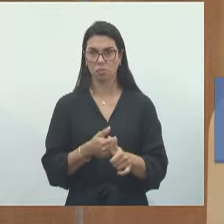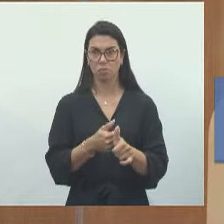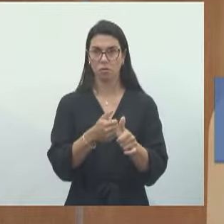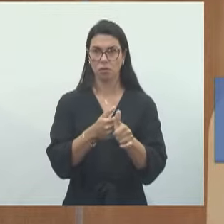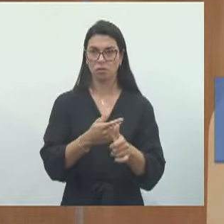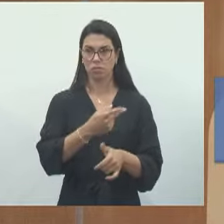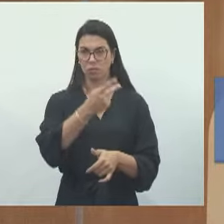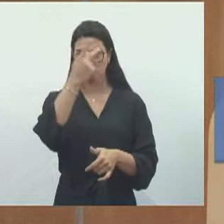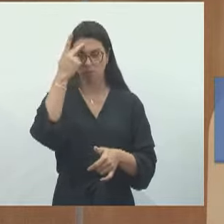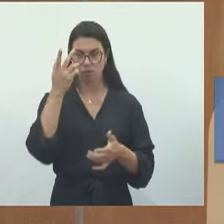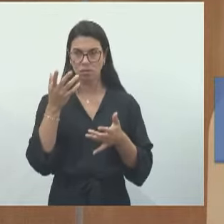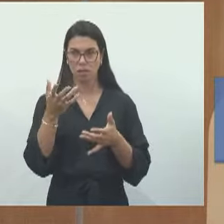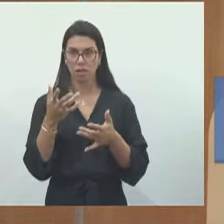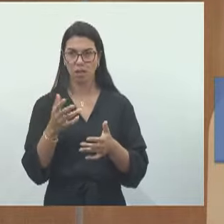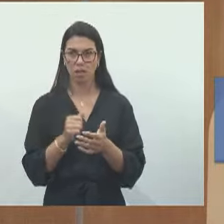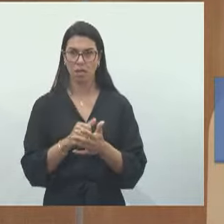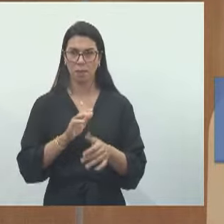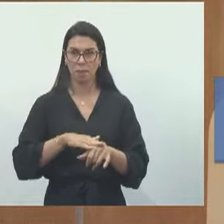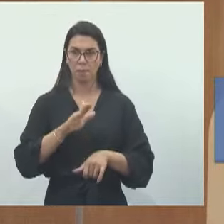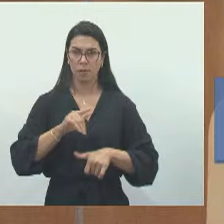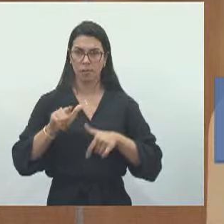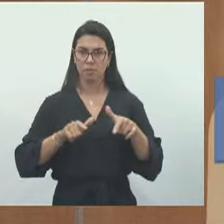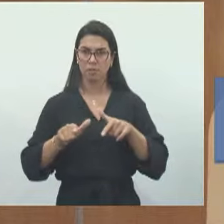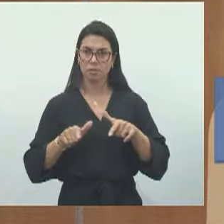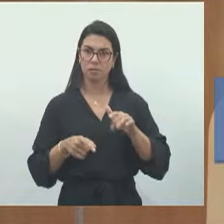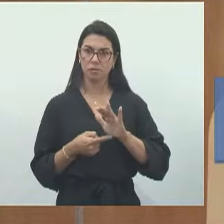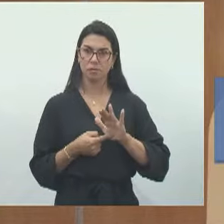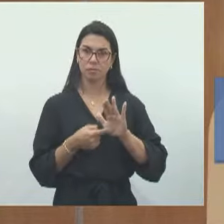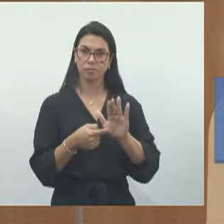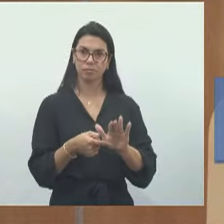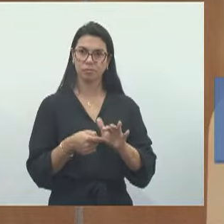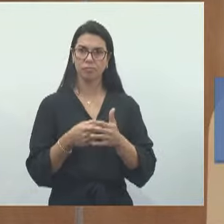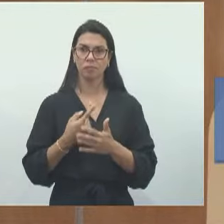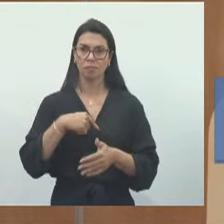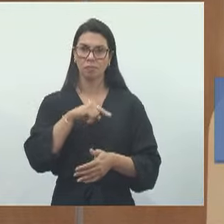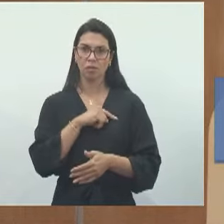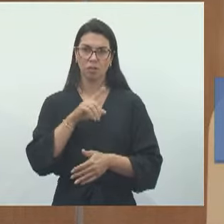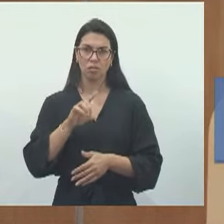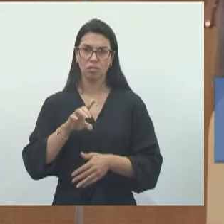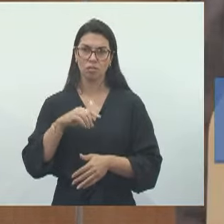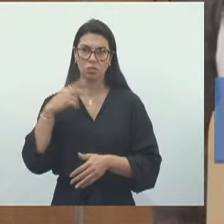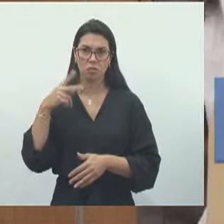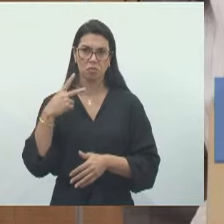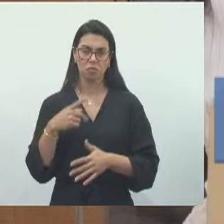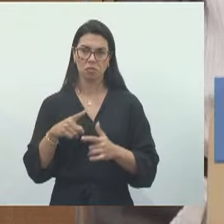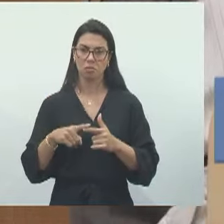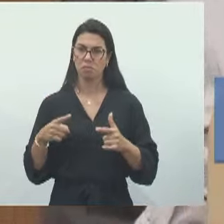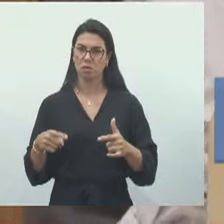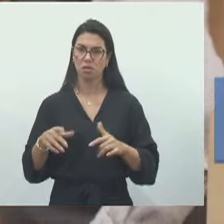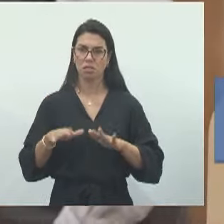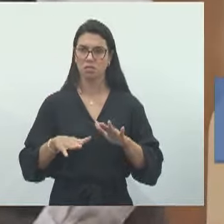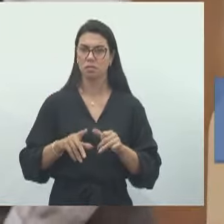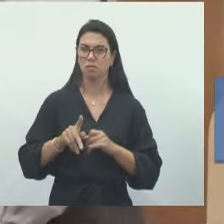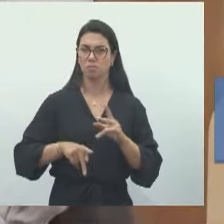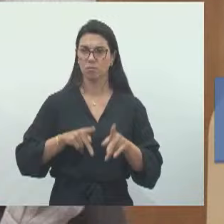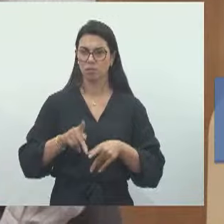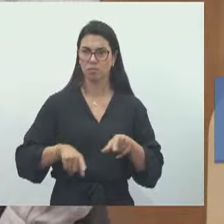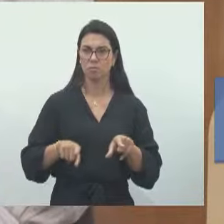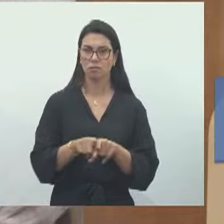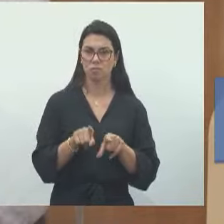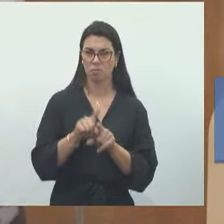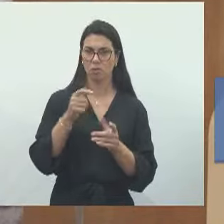acirram, né, as pessoas aparecem mais, não é só nós, enquanto vereador, é até a população, né, que não é vereador também, que começa a